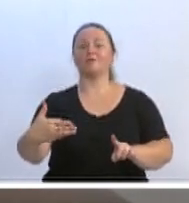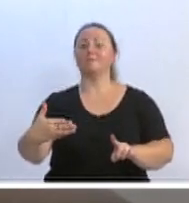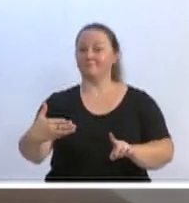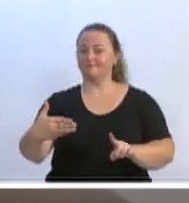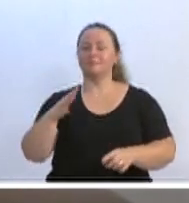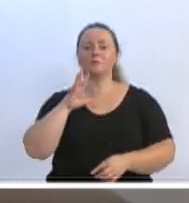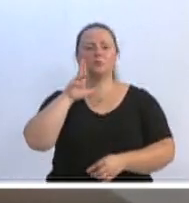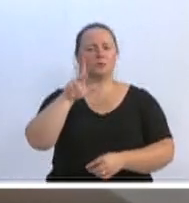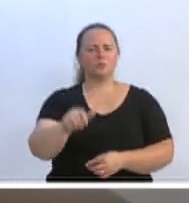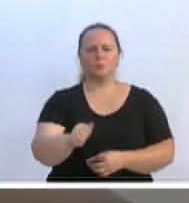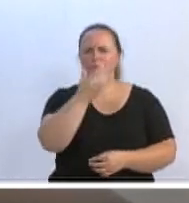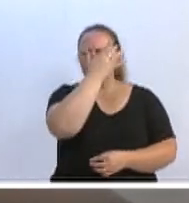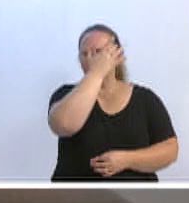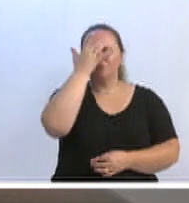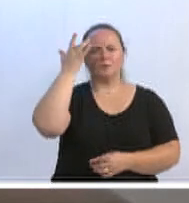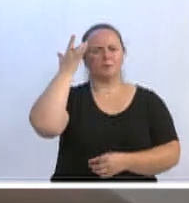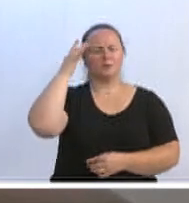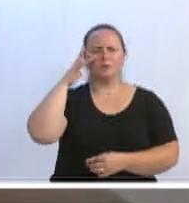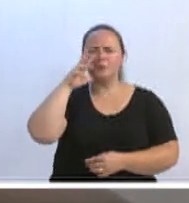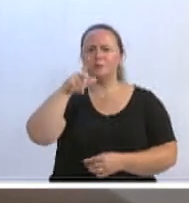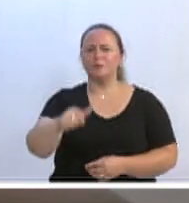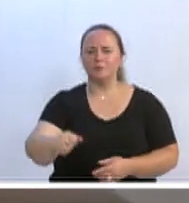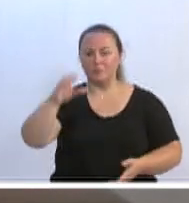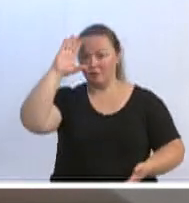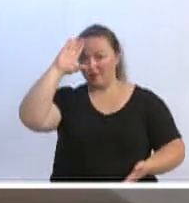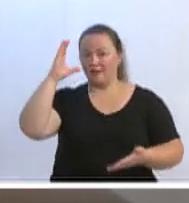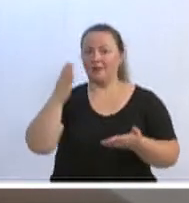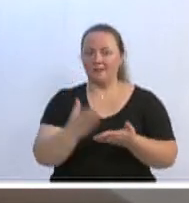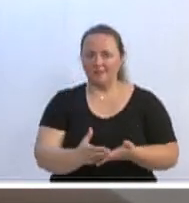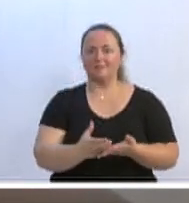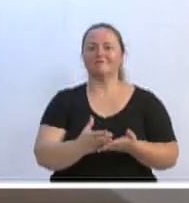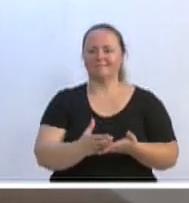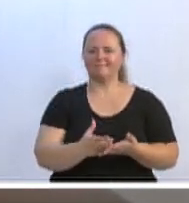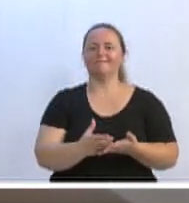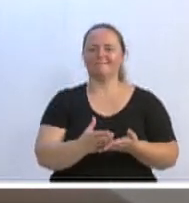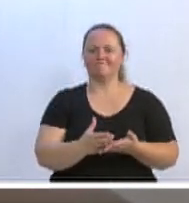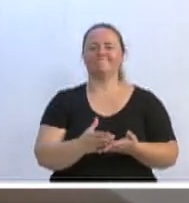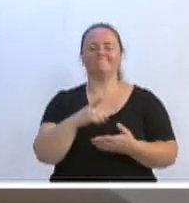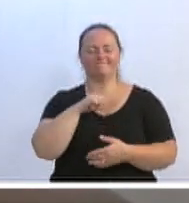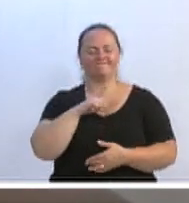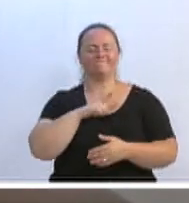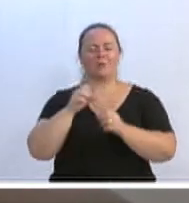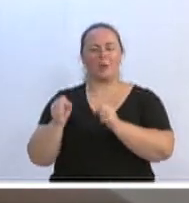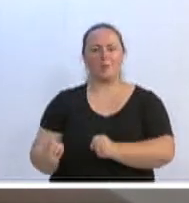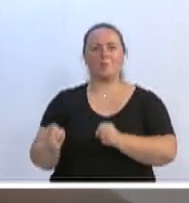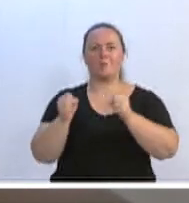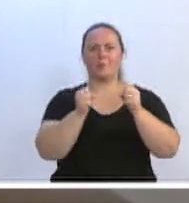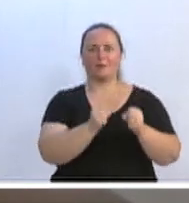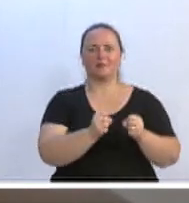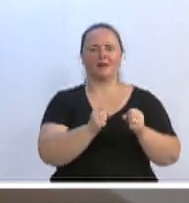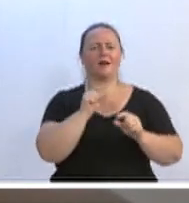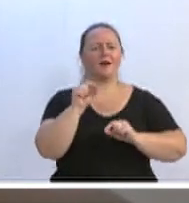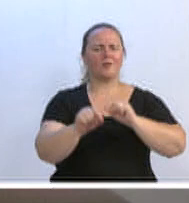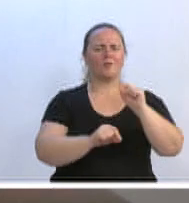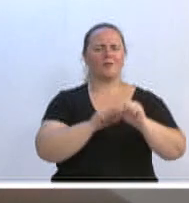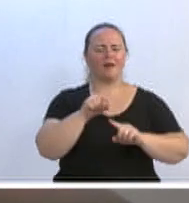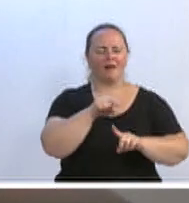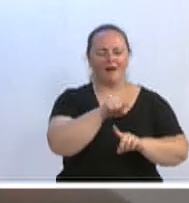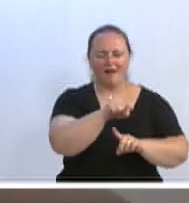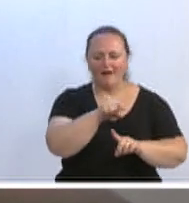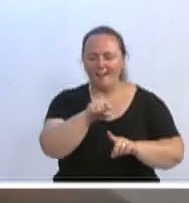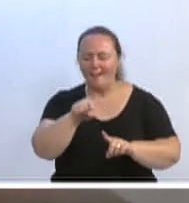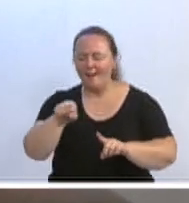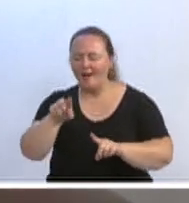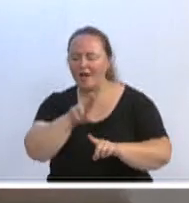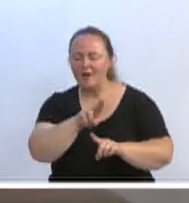aqueles que creram, ele deu-lhes o poder de serem chamados filhos de Deus.